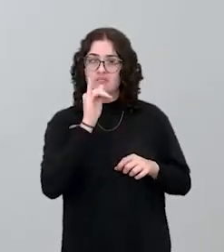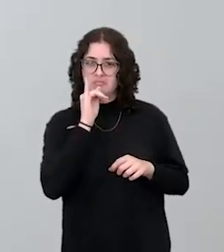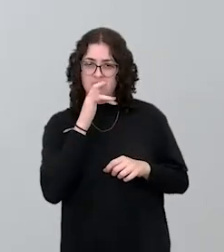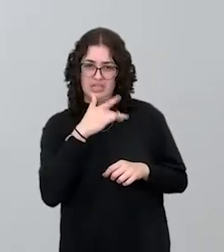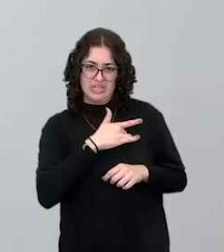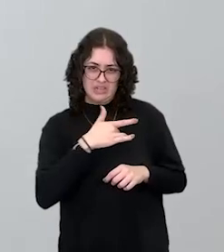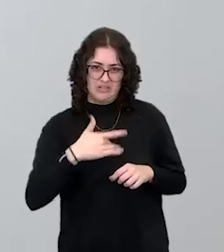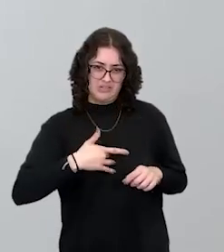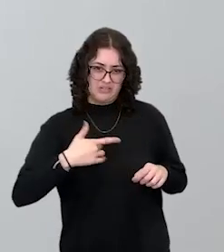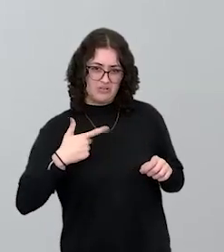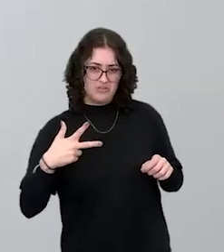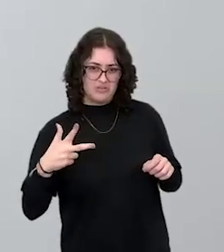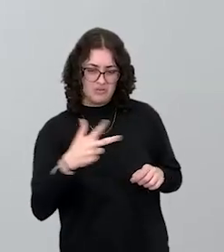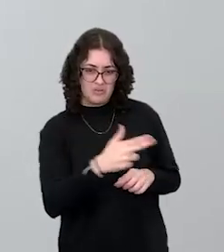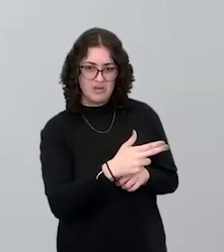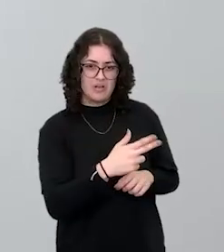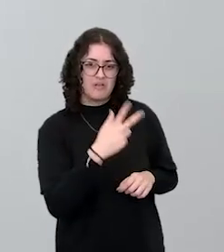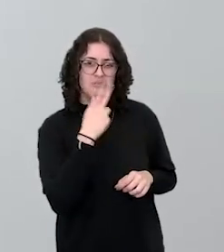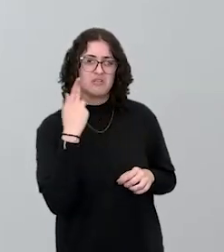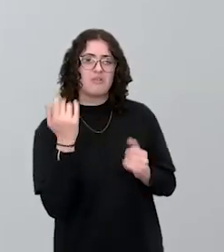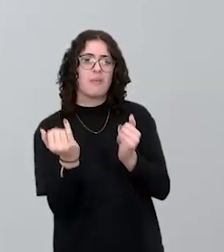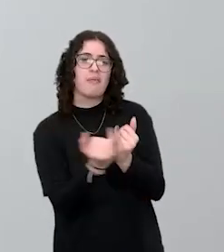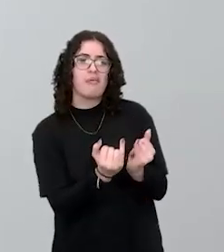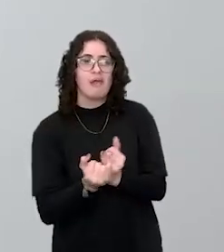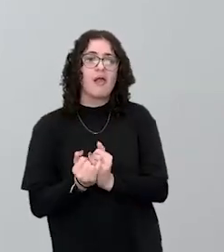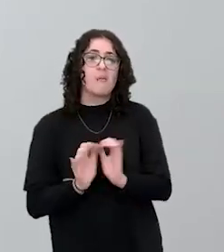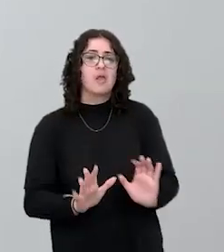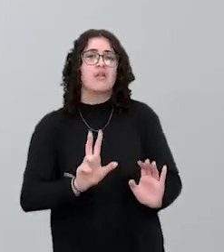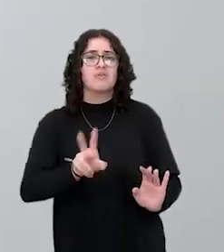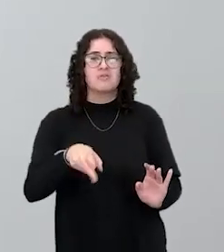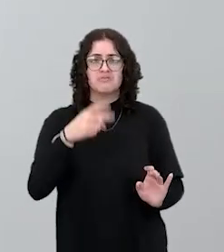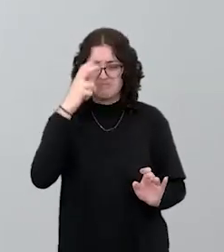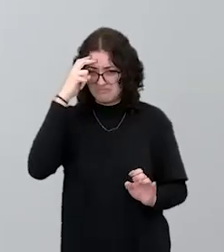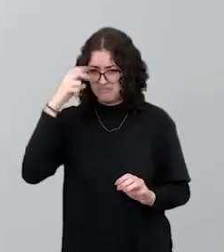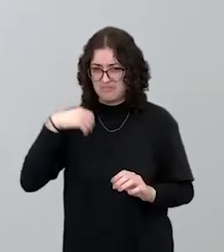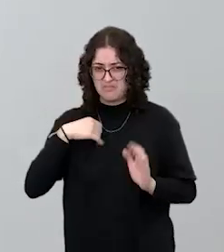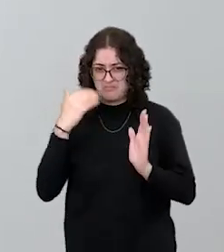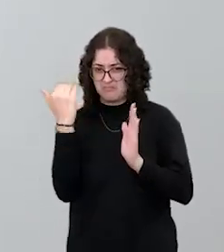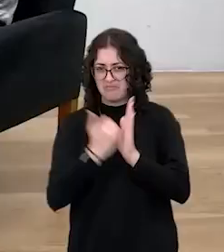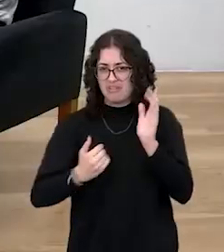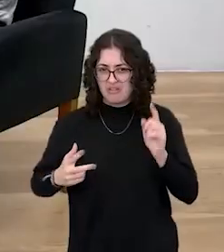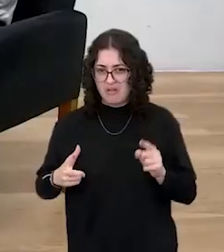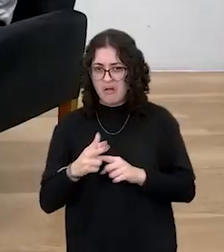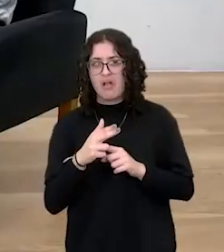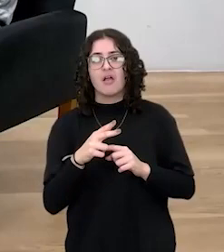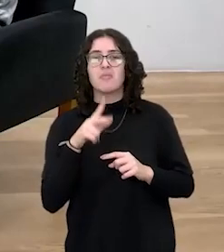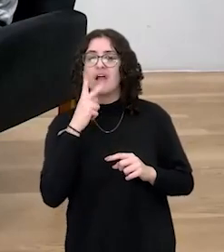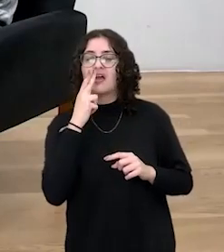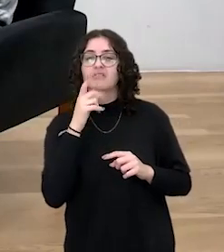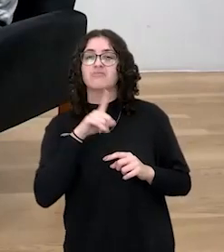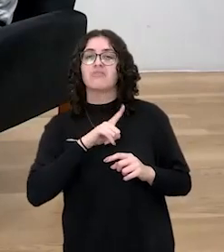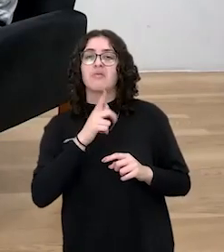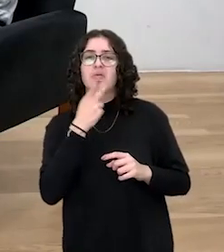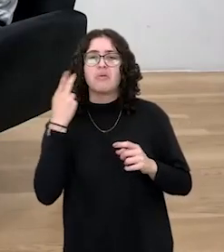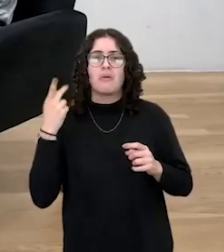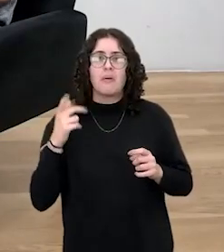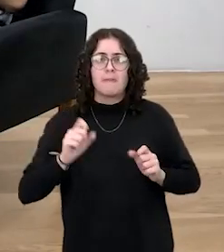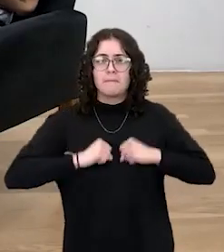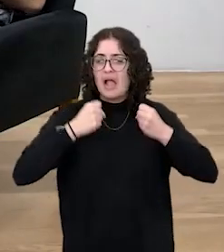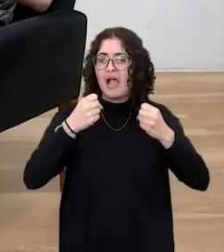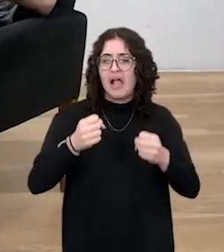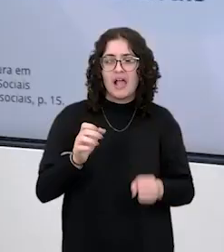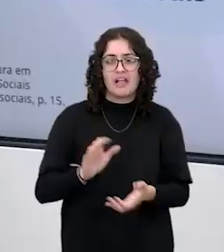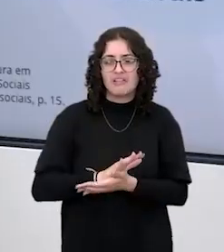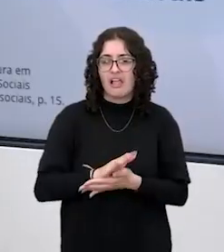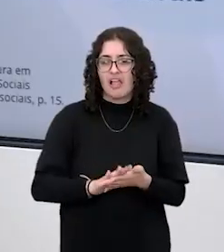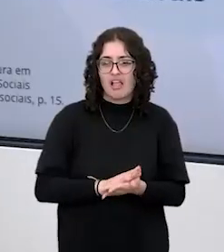saúde, já gera um burburinho. Mas quando a gente corta a cultura, a gente sabe que a repercussão também não é tão grande. E por que